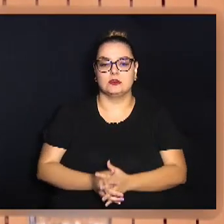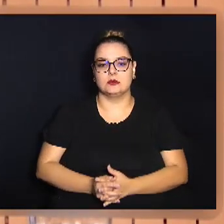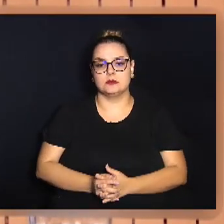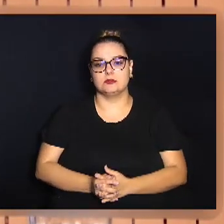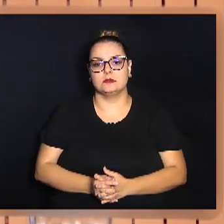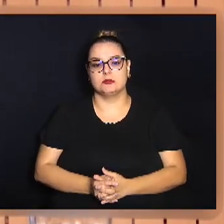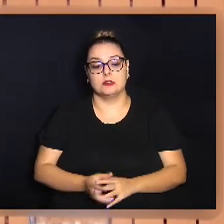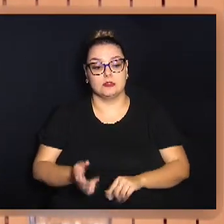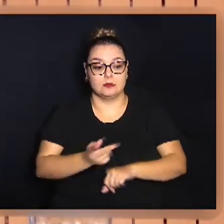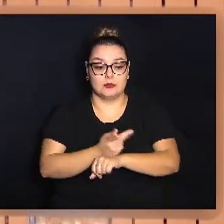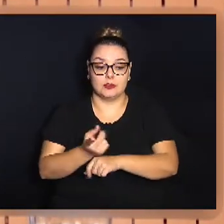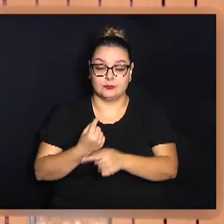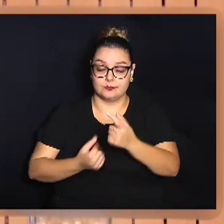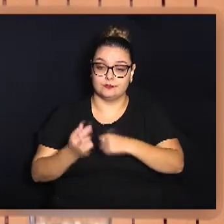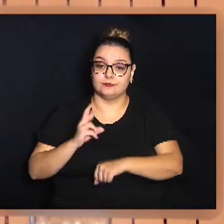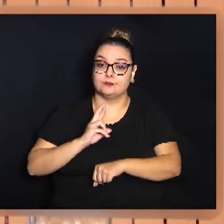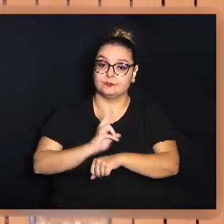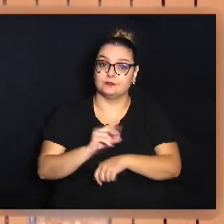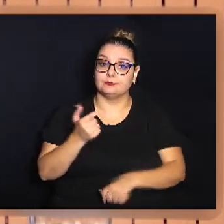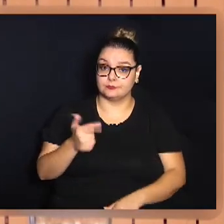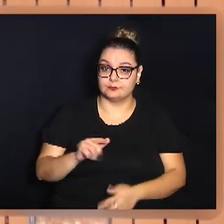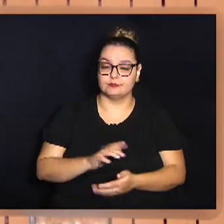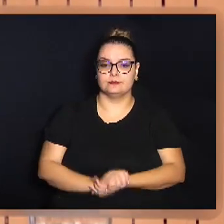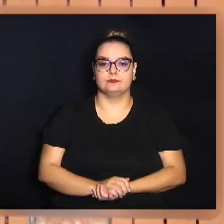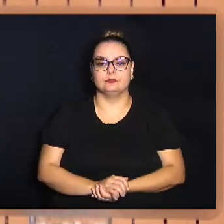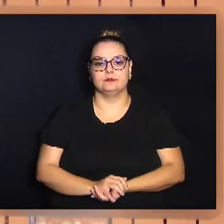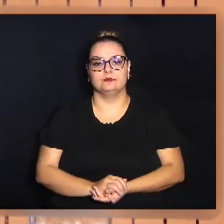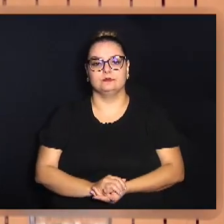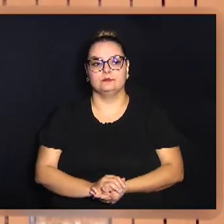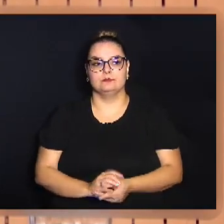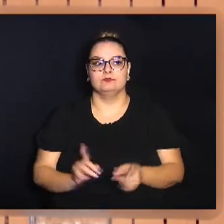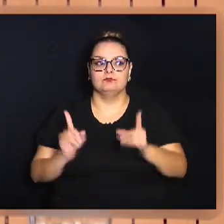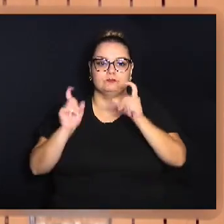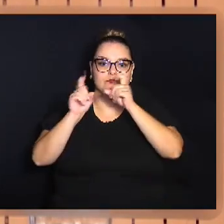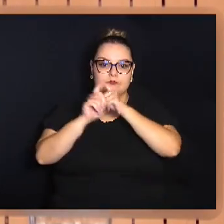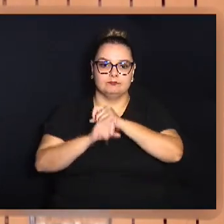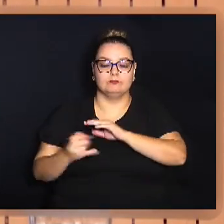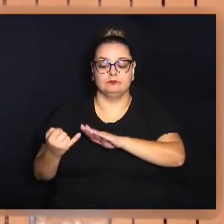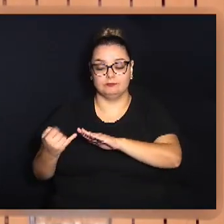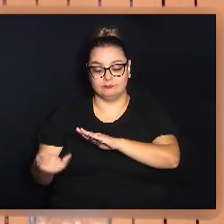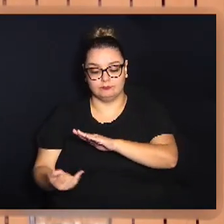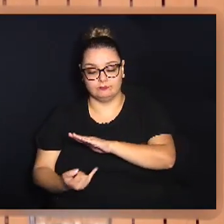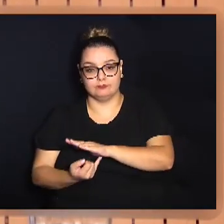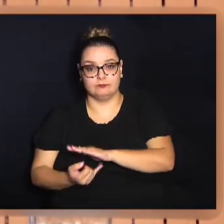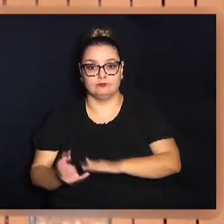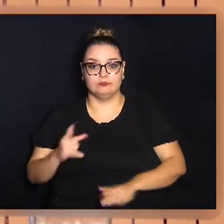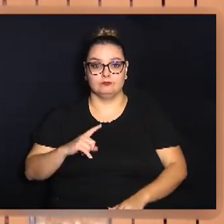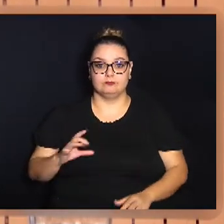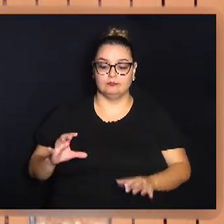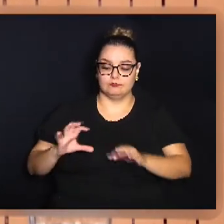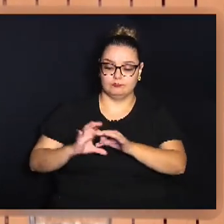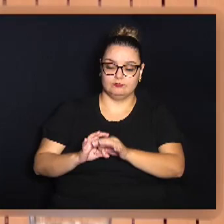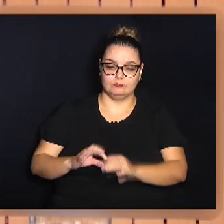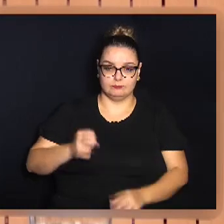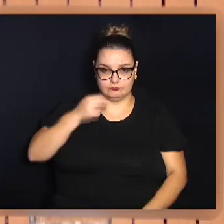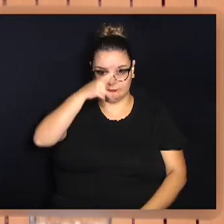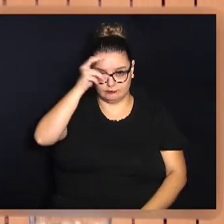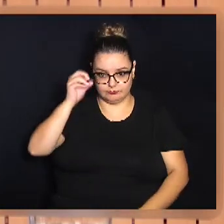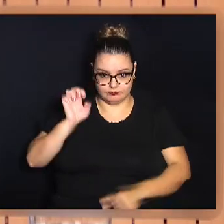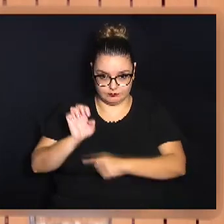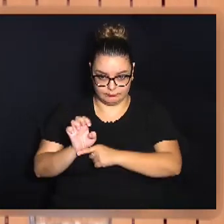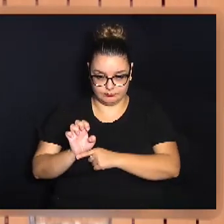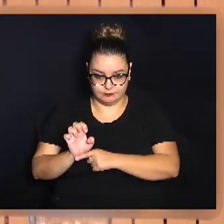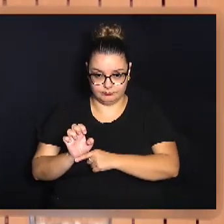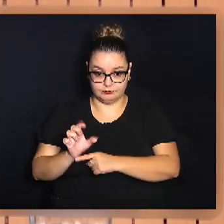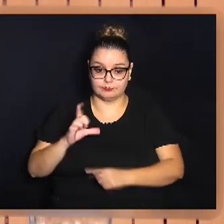correndo atrás de recursos para se manter. Dificilmente uma entidade, quando tem um convênio com a prefeitura, com o estado,